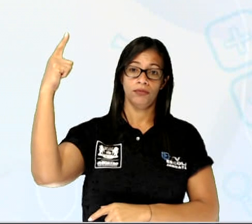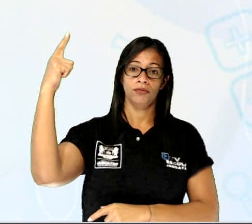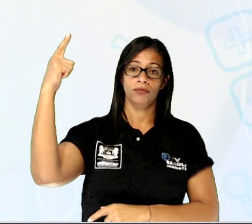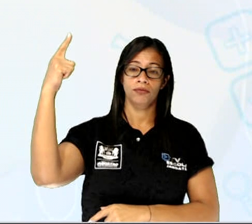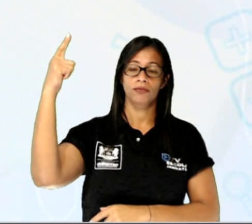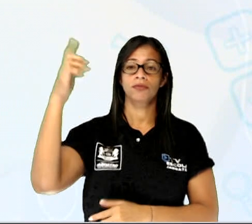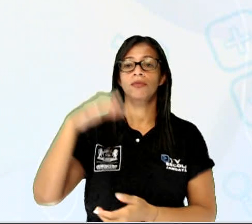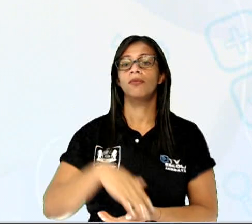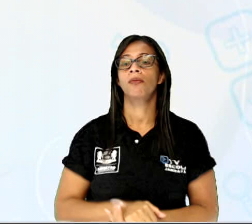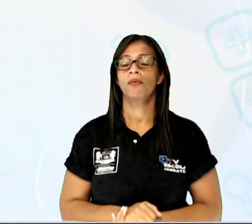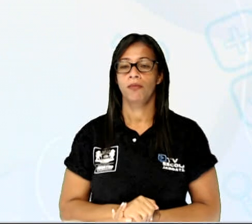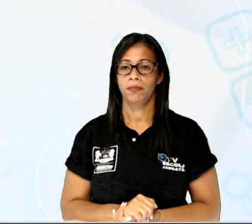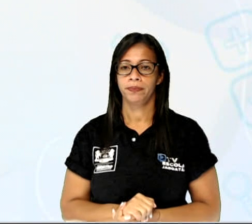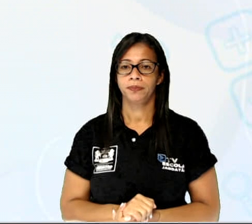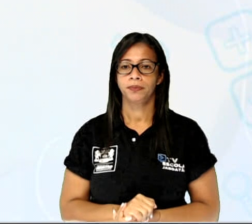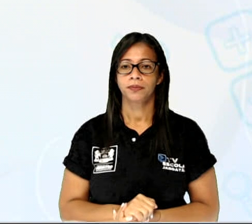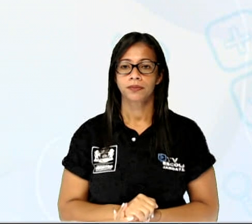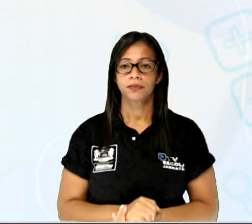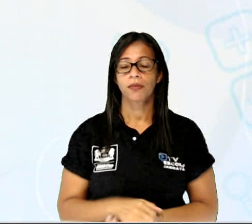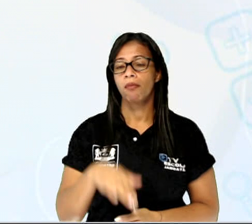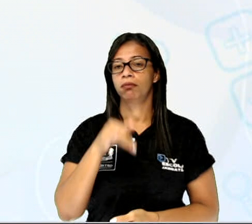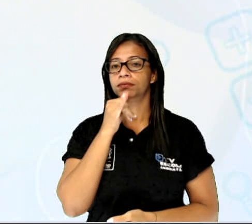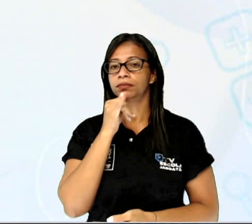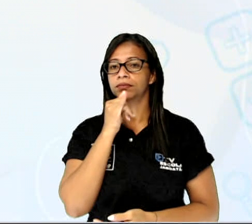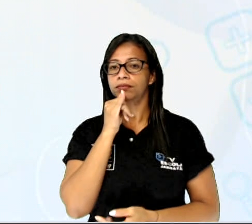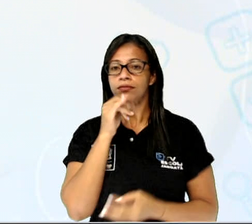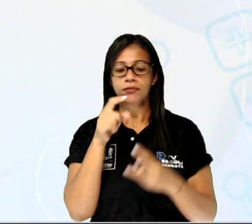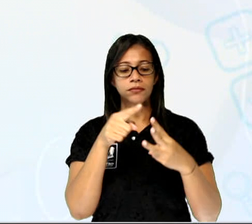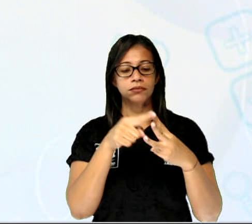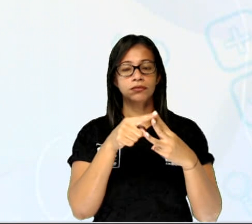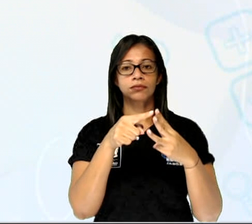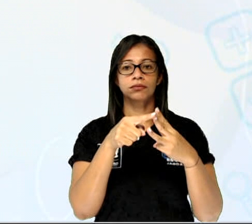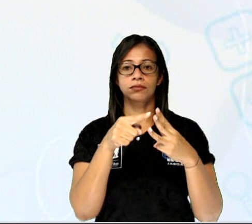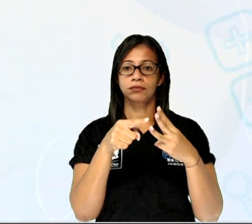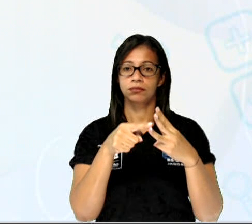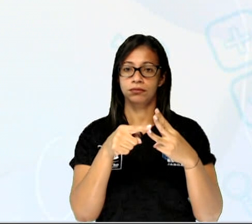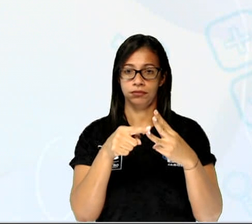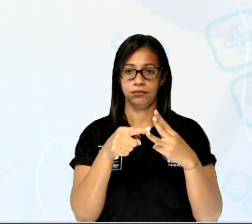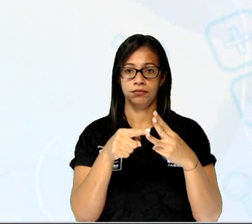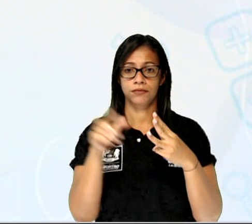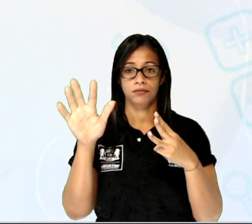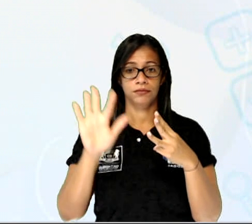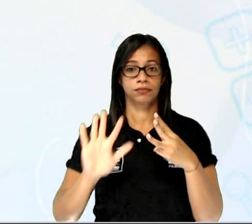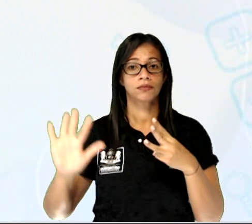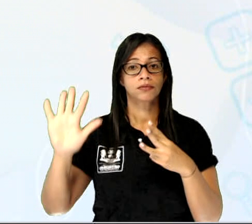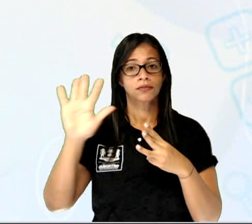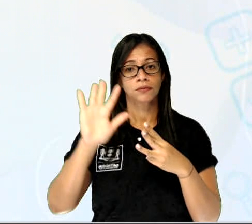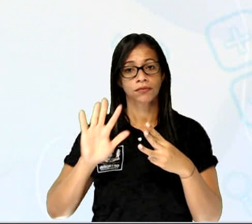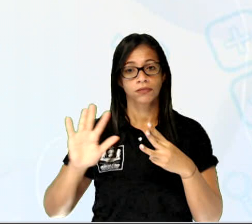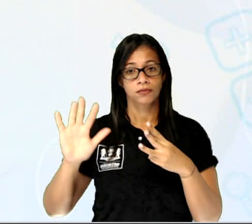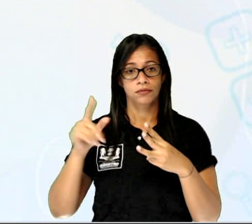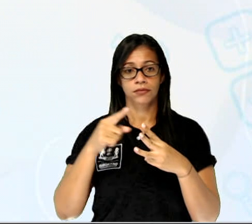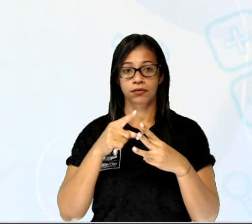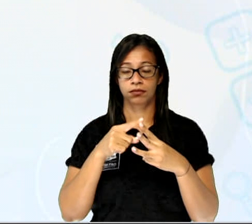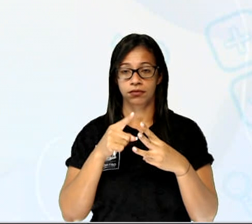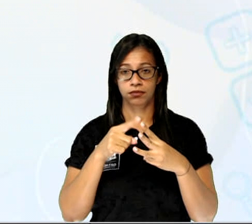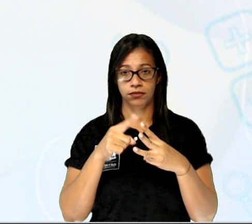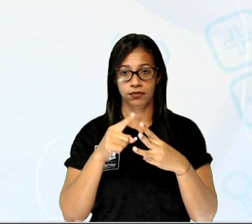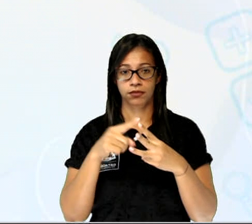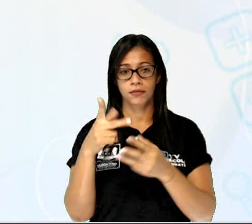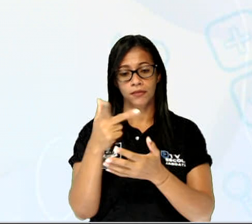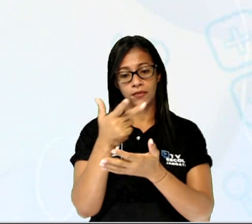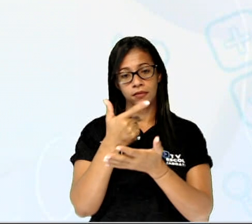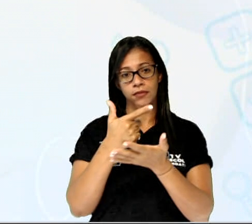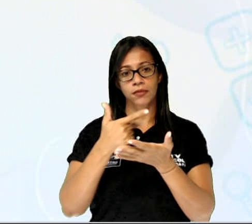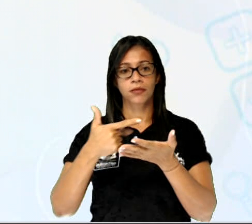curta. Observe, nós temos 3 imagens. Nós temos a imagem que são desenhos, certo?